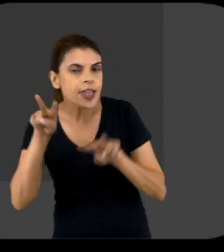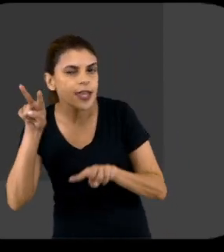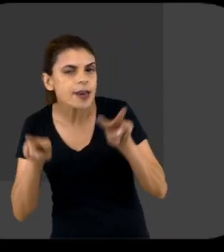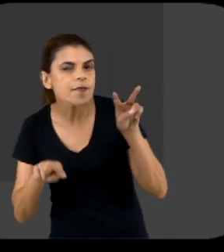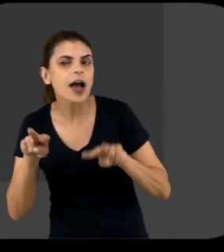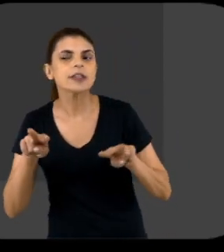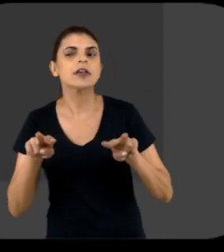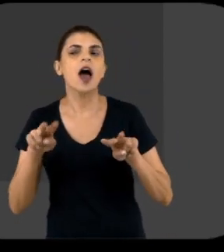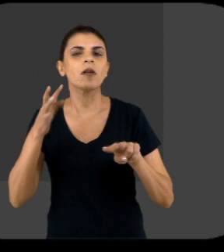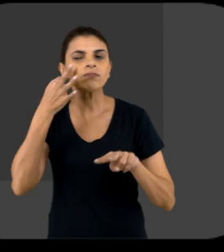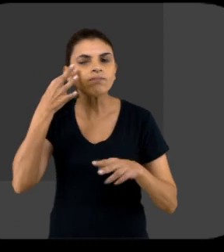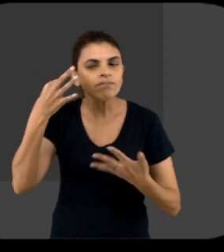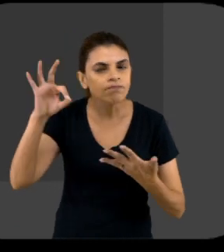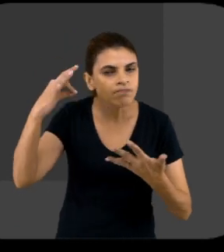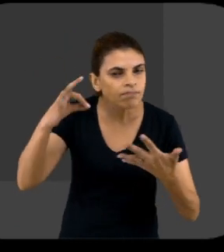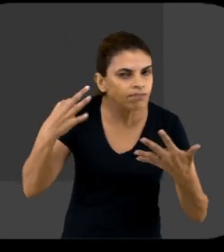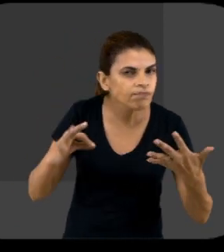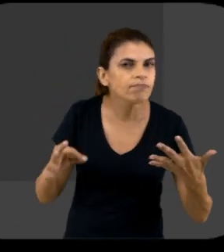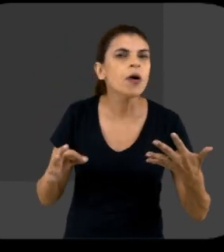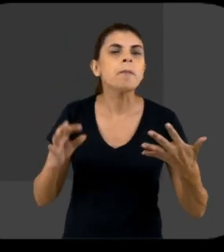fazer uma verificação